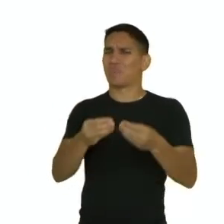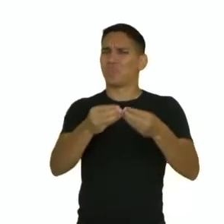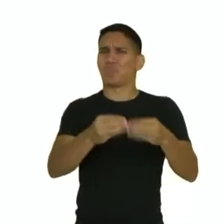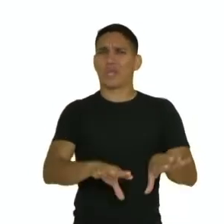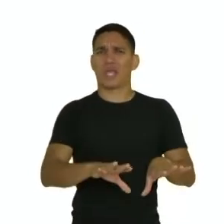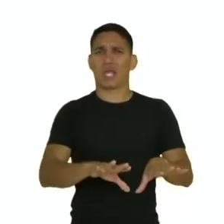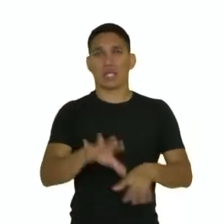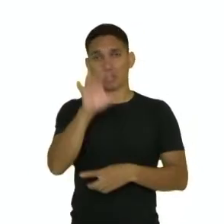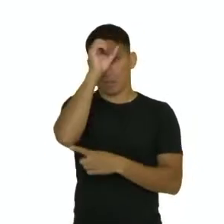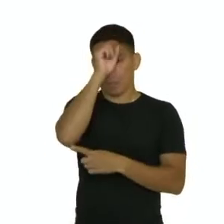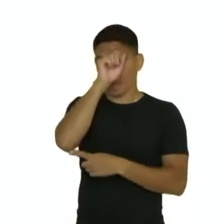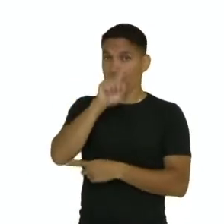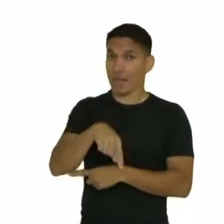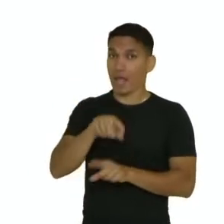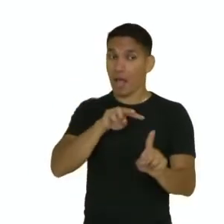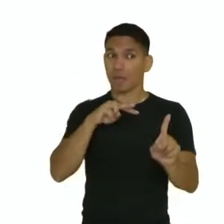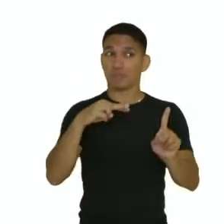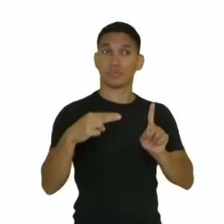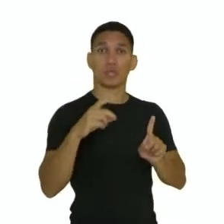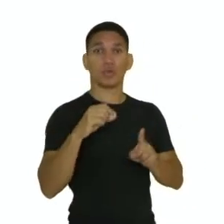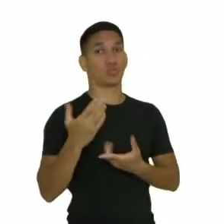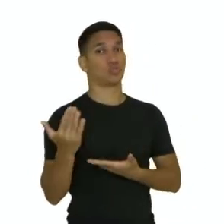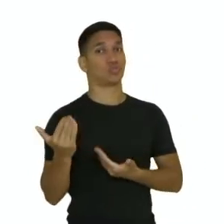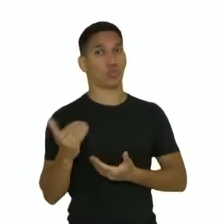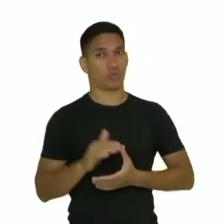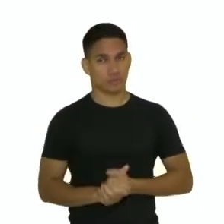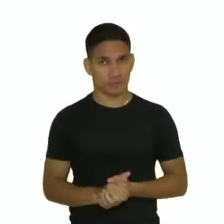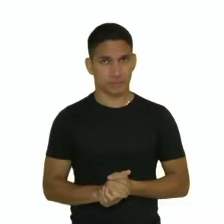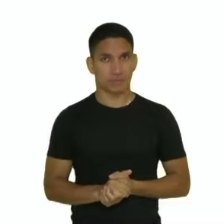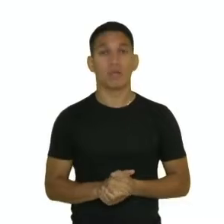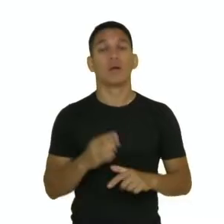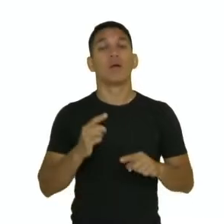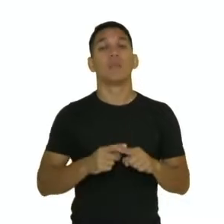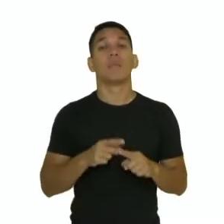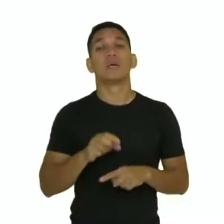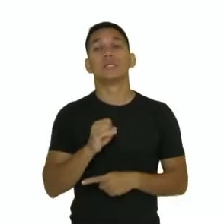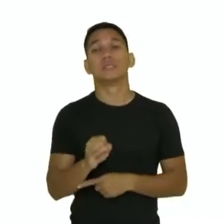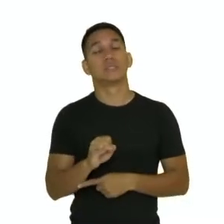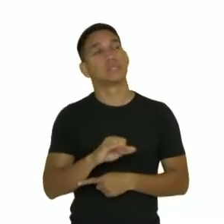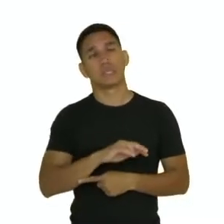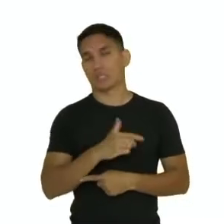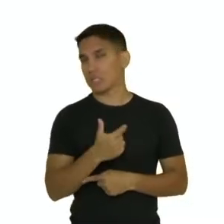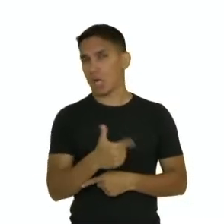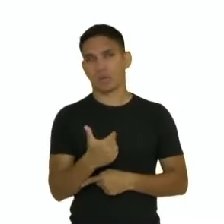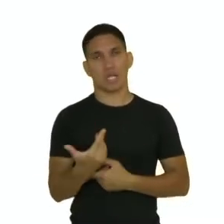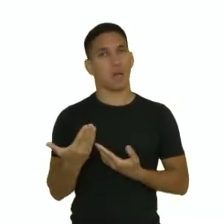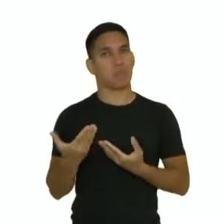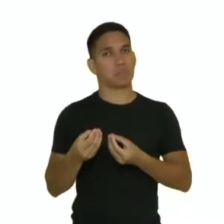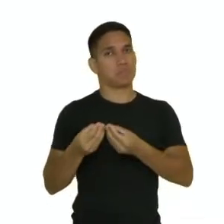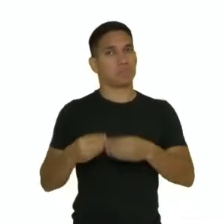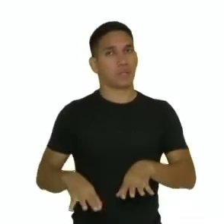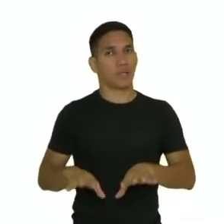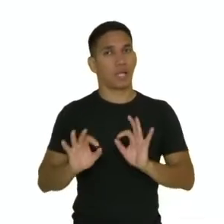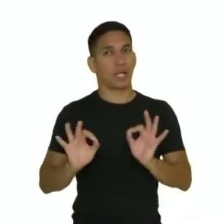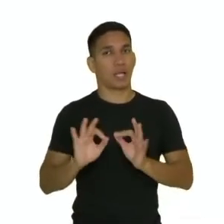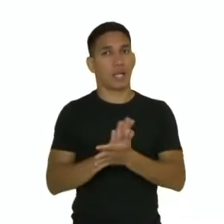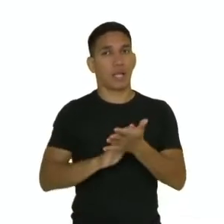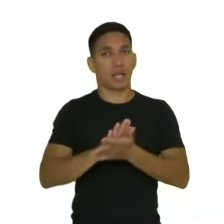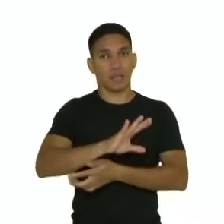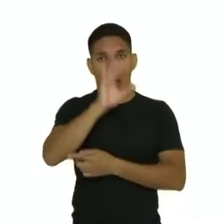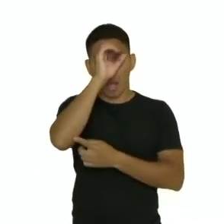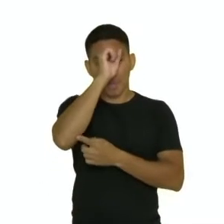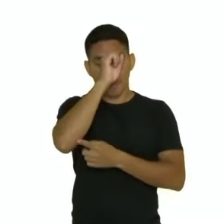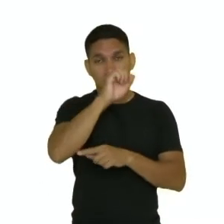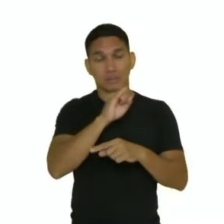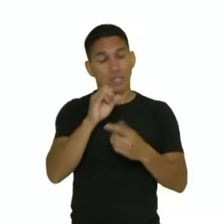essa é a perspectiva dos adolescentes, né? O fato de que não prejudica a aprendizagem quando eles estão, às vezes, visualizando